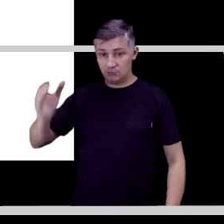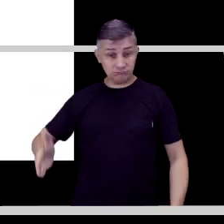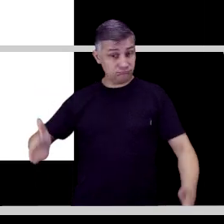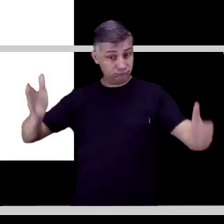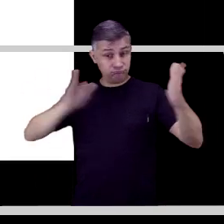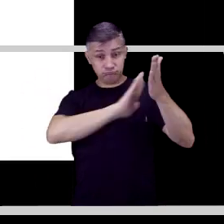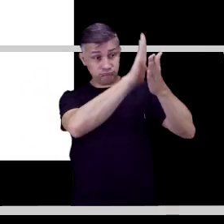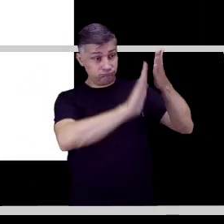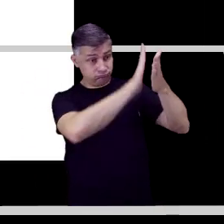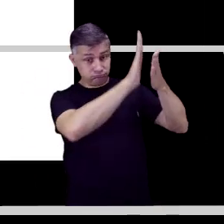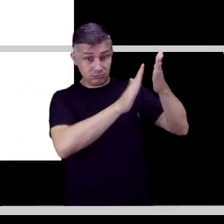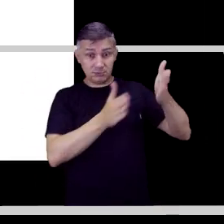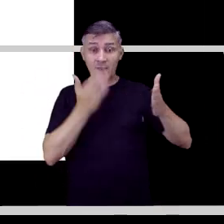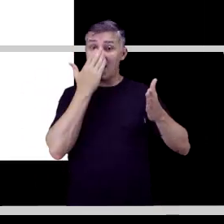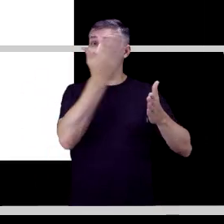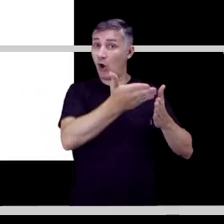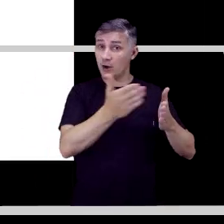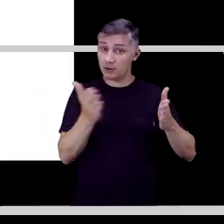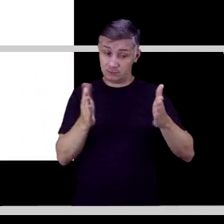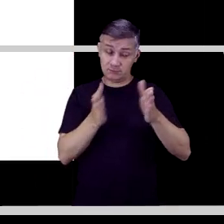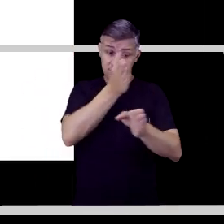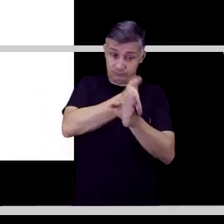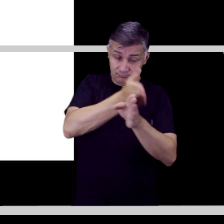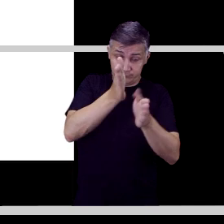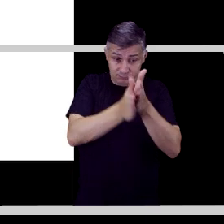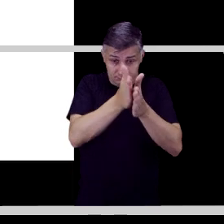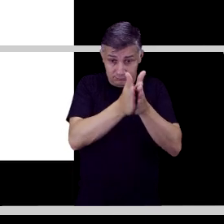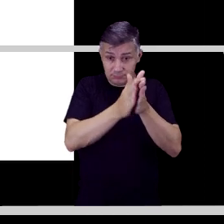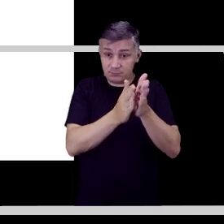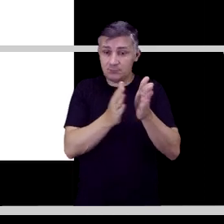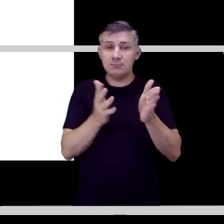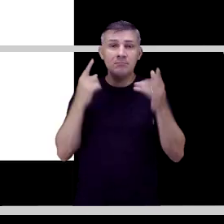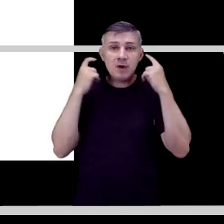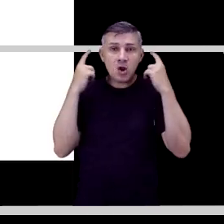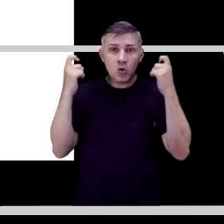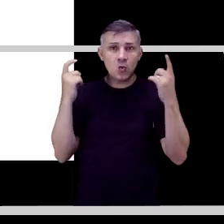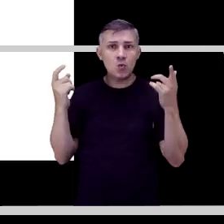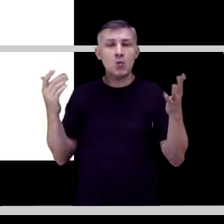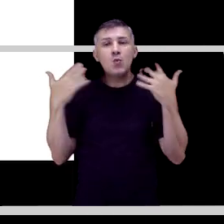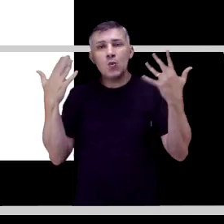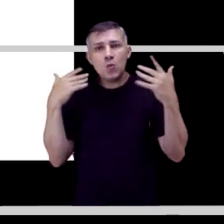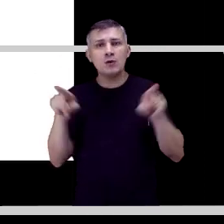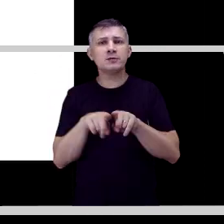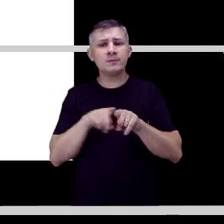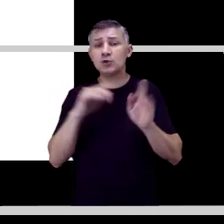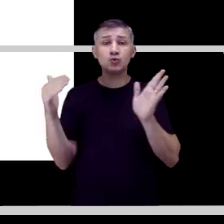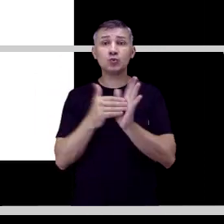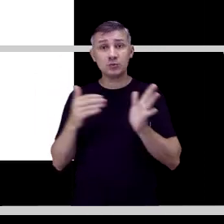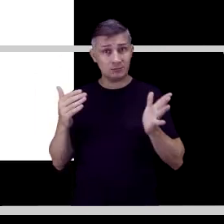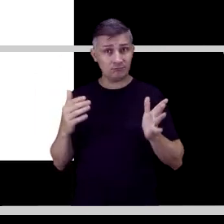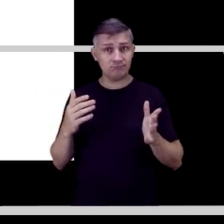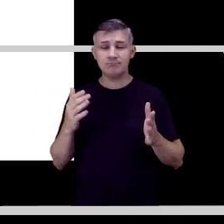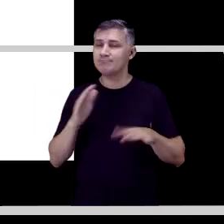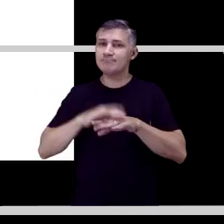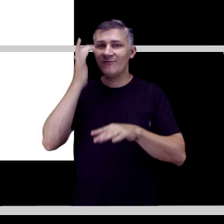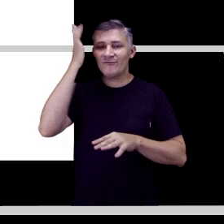internamente esse fat wall, que são paredes de gesso acartonado, que cria um buffer, né, um intervalo entre a fachada